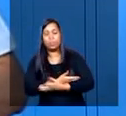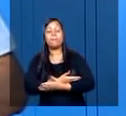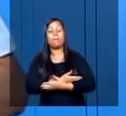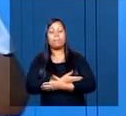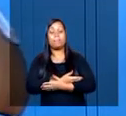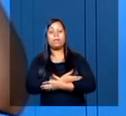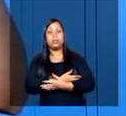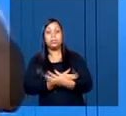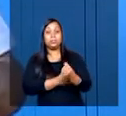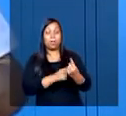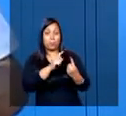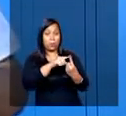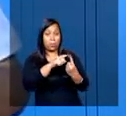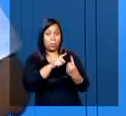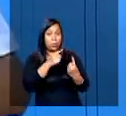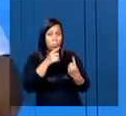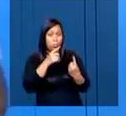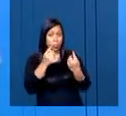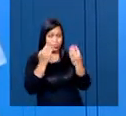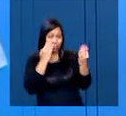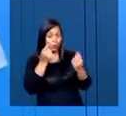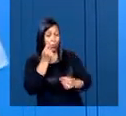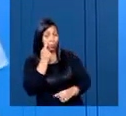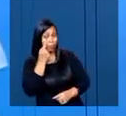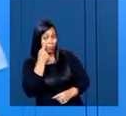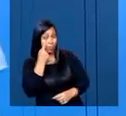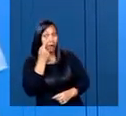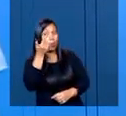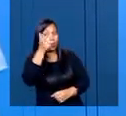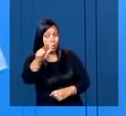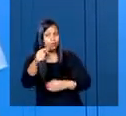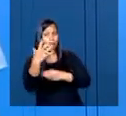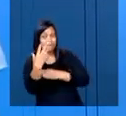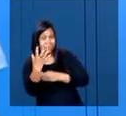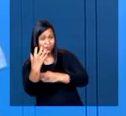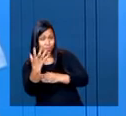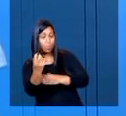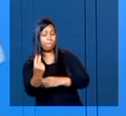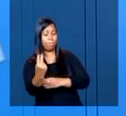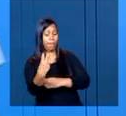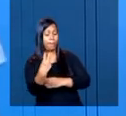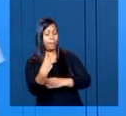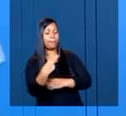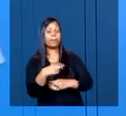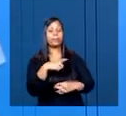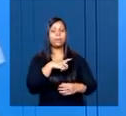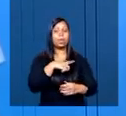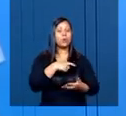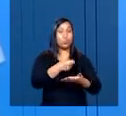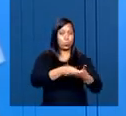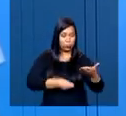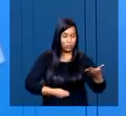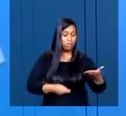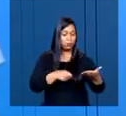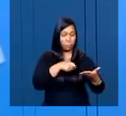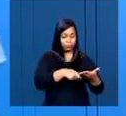que observa e filma. As filmagens, elas são feitas, a gente tem um termo de